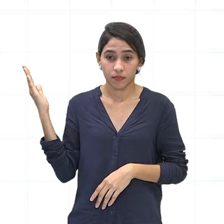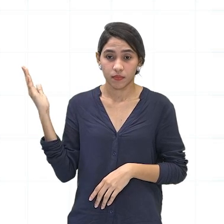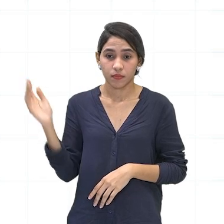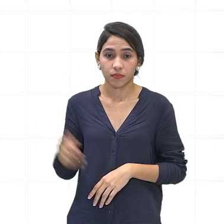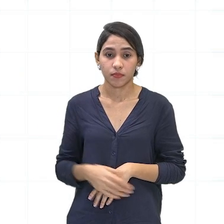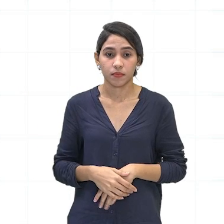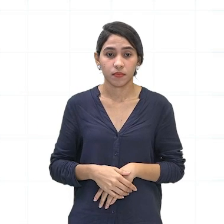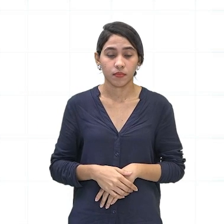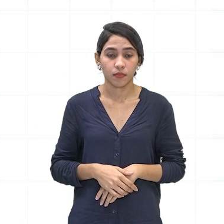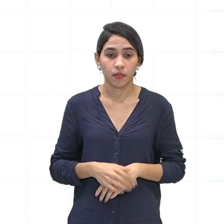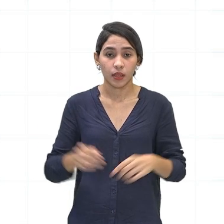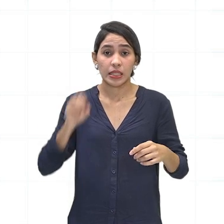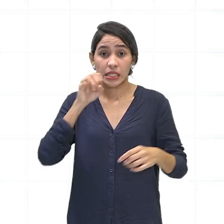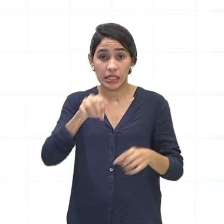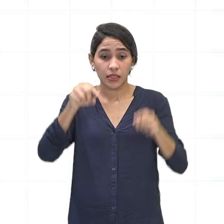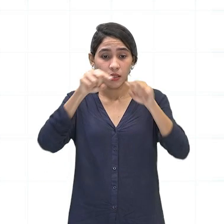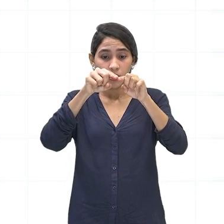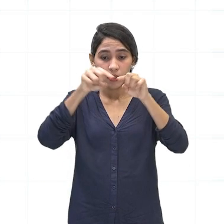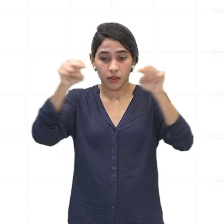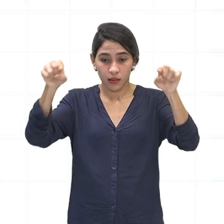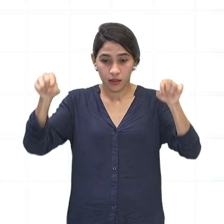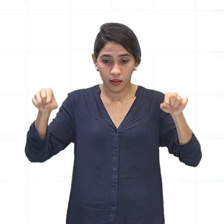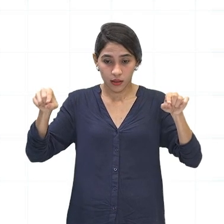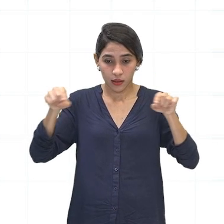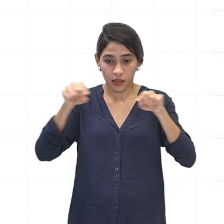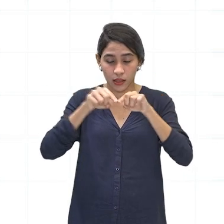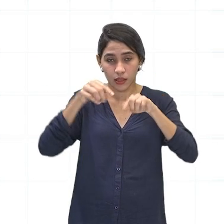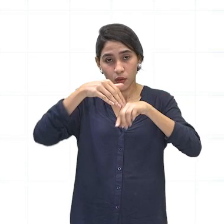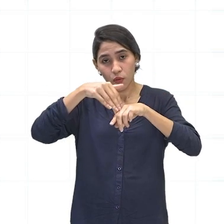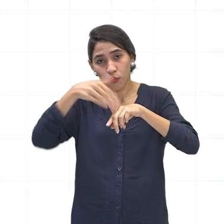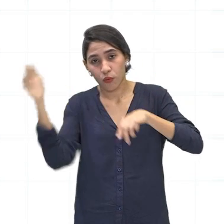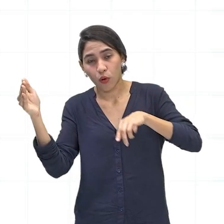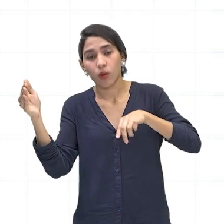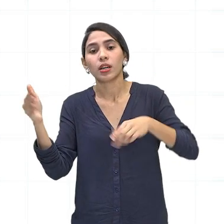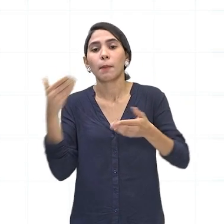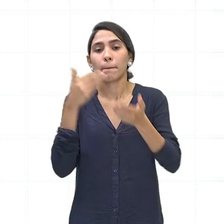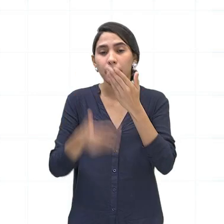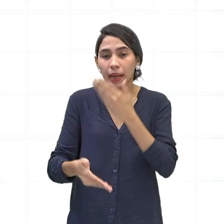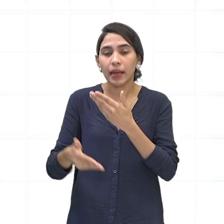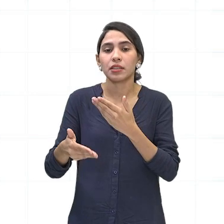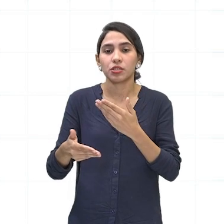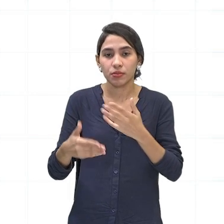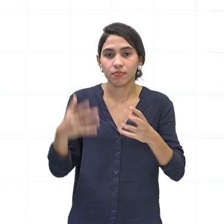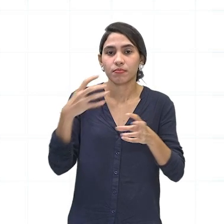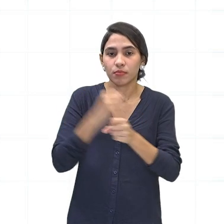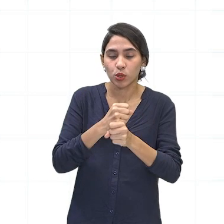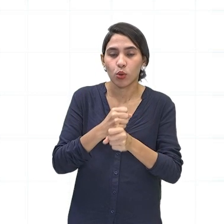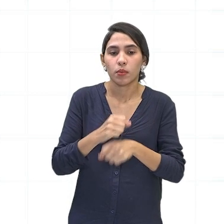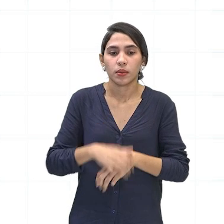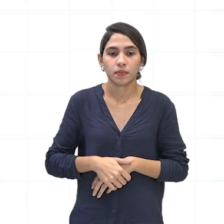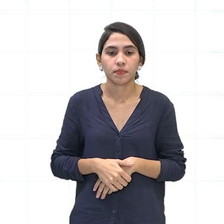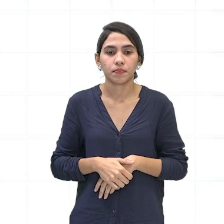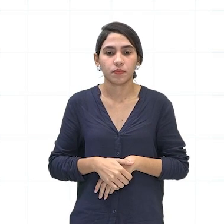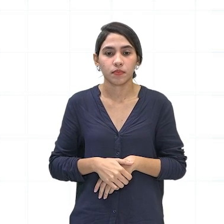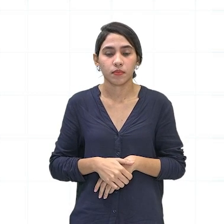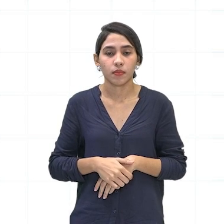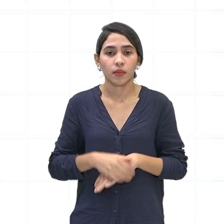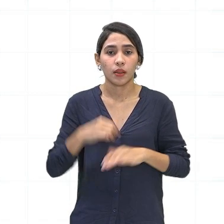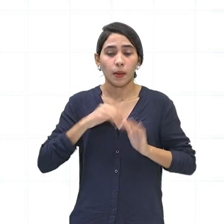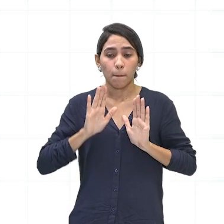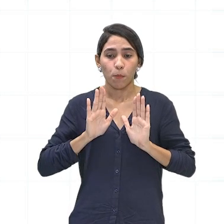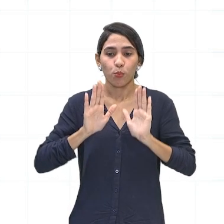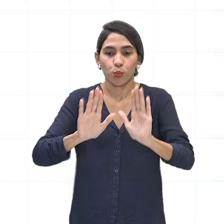Pisar fora da área de luta causa penalização, tá? Gera penalização. Empurrar